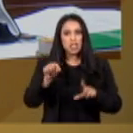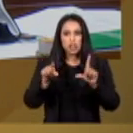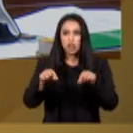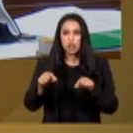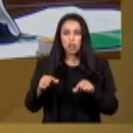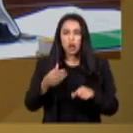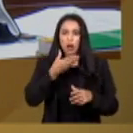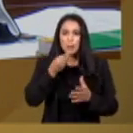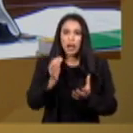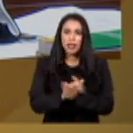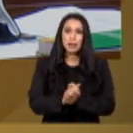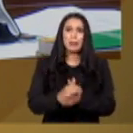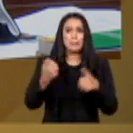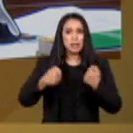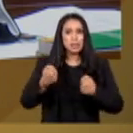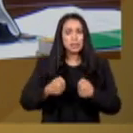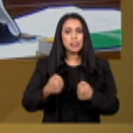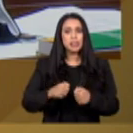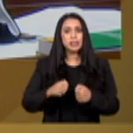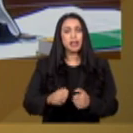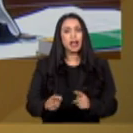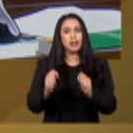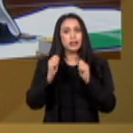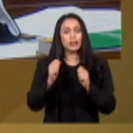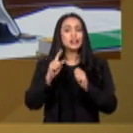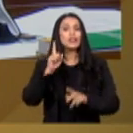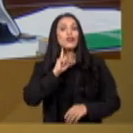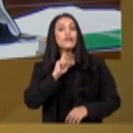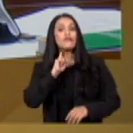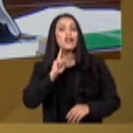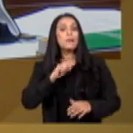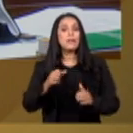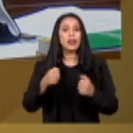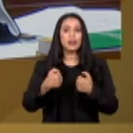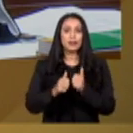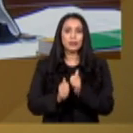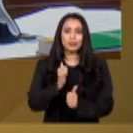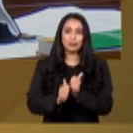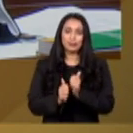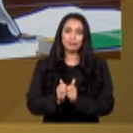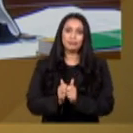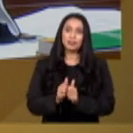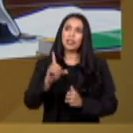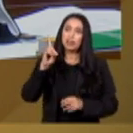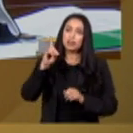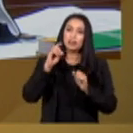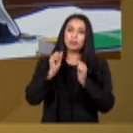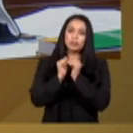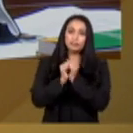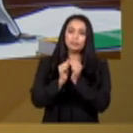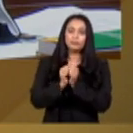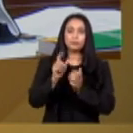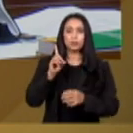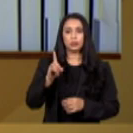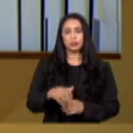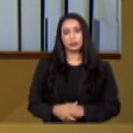qualquer marise só não pode deixar de torcer pelo flamengo é o que deus o tenha em um bom lugar presente